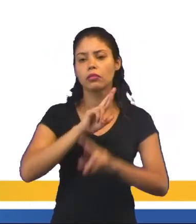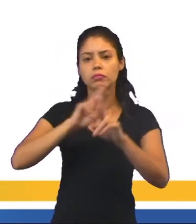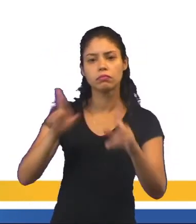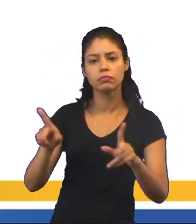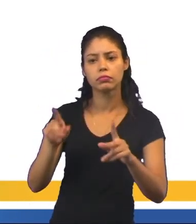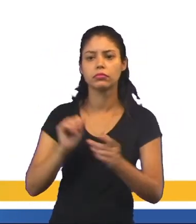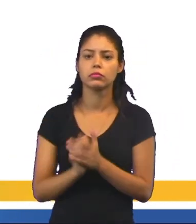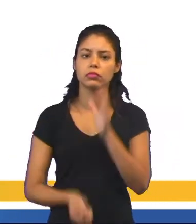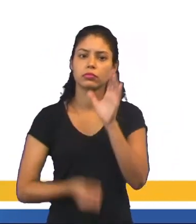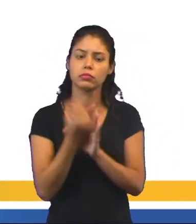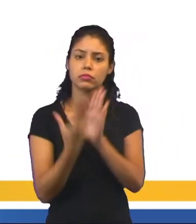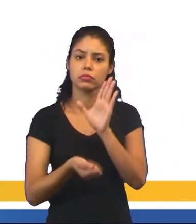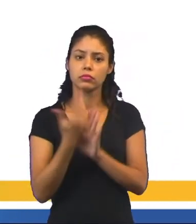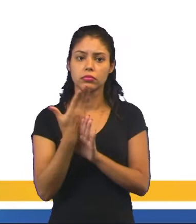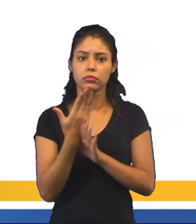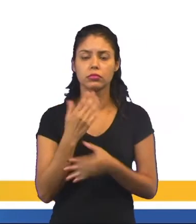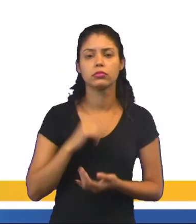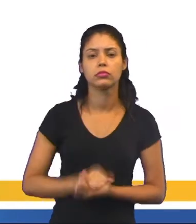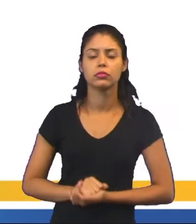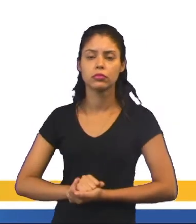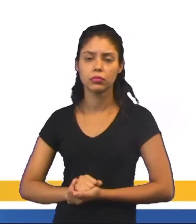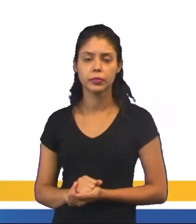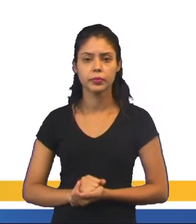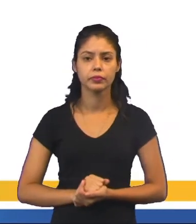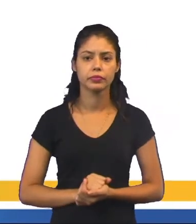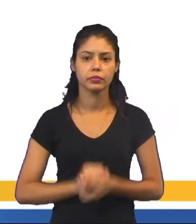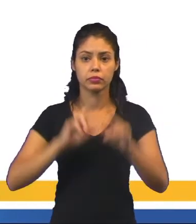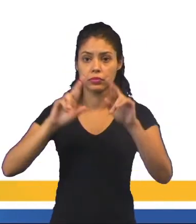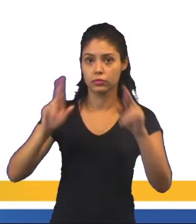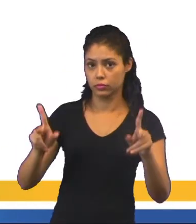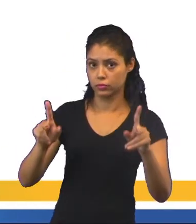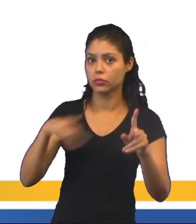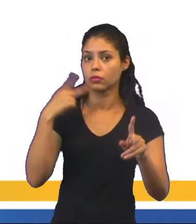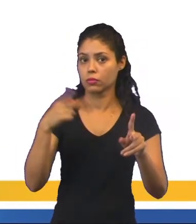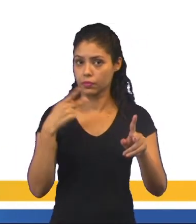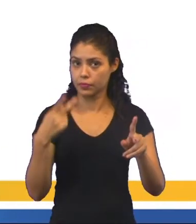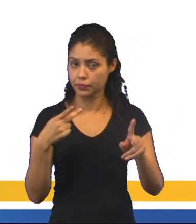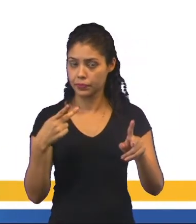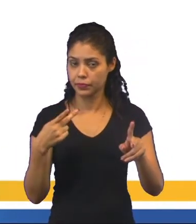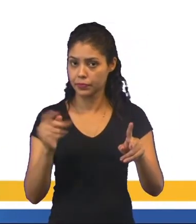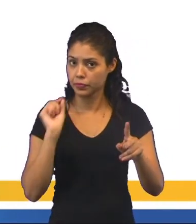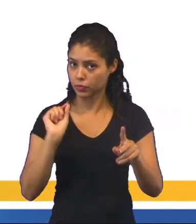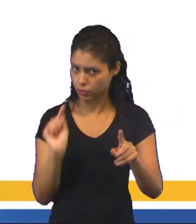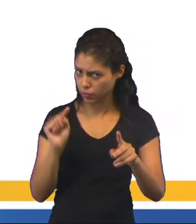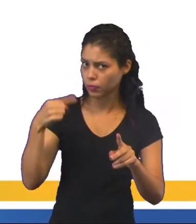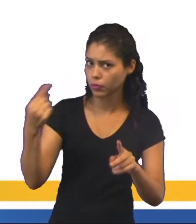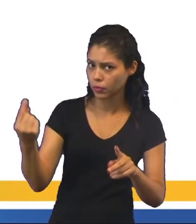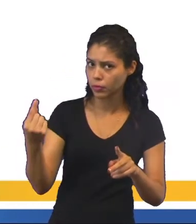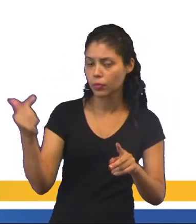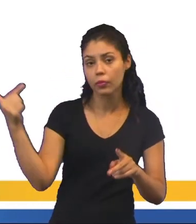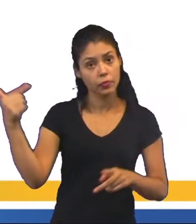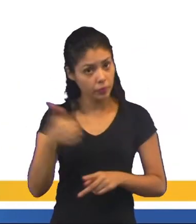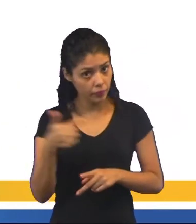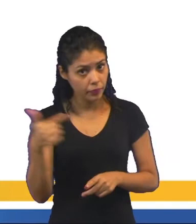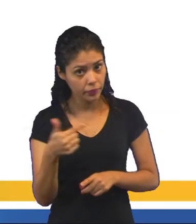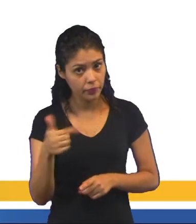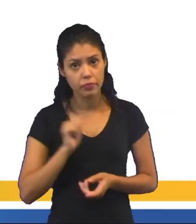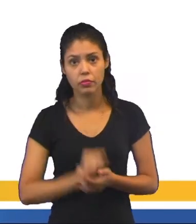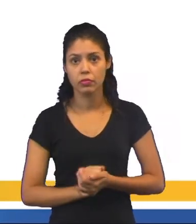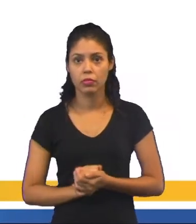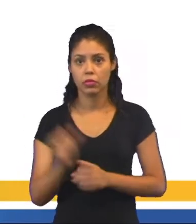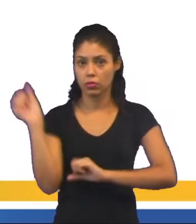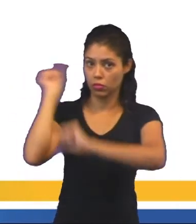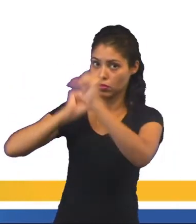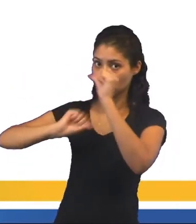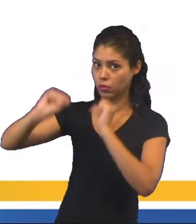calculamos a diferença, tá? Que essa diferença que eu falei é aquela que vem na diagonal secundária. Ela vem